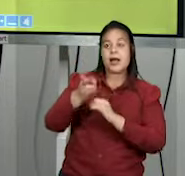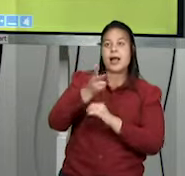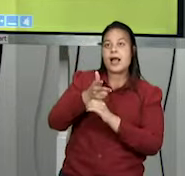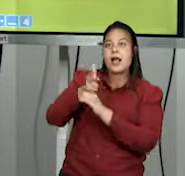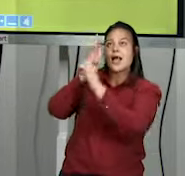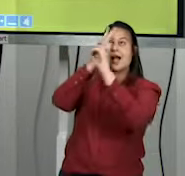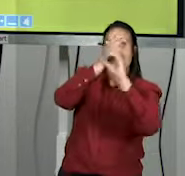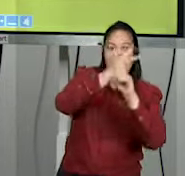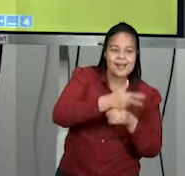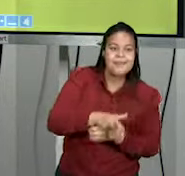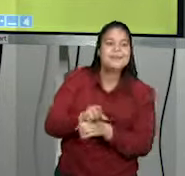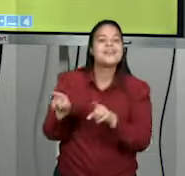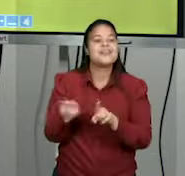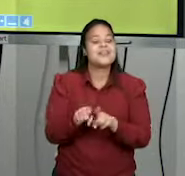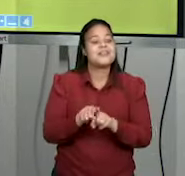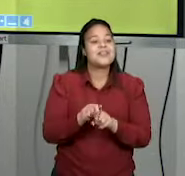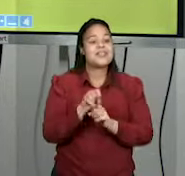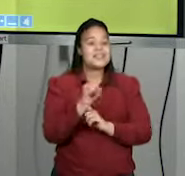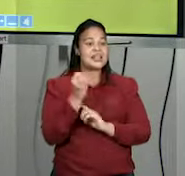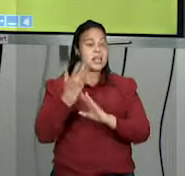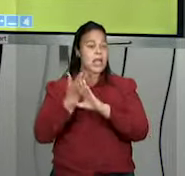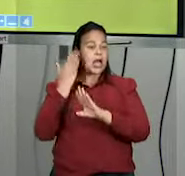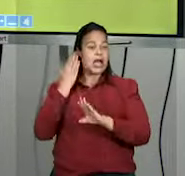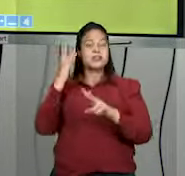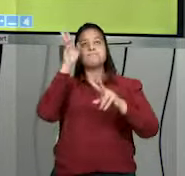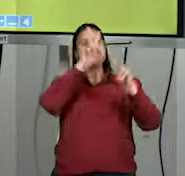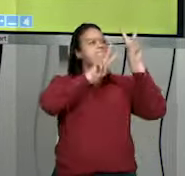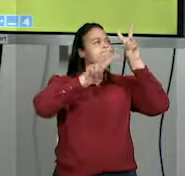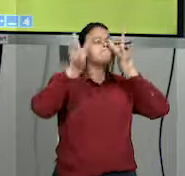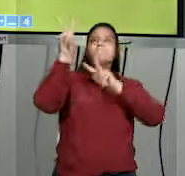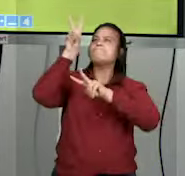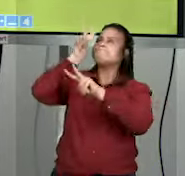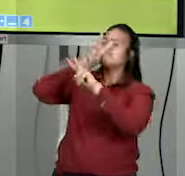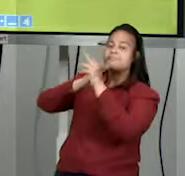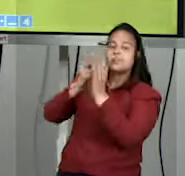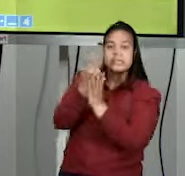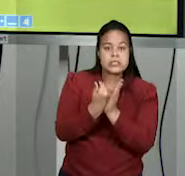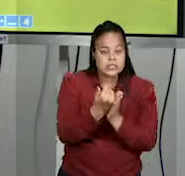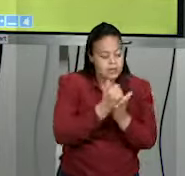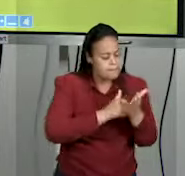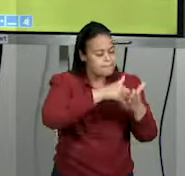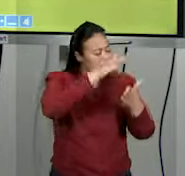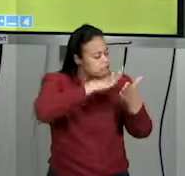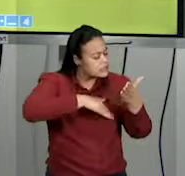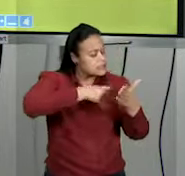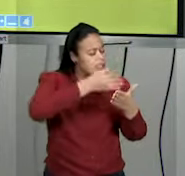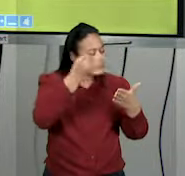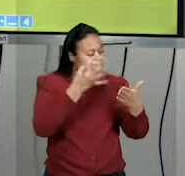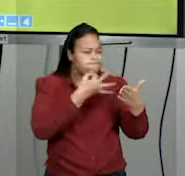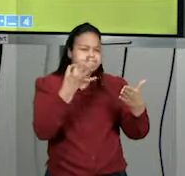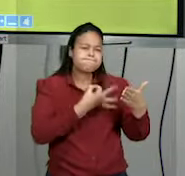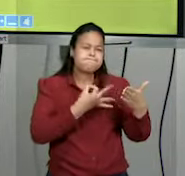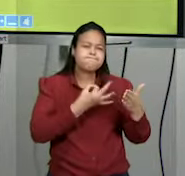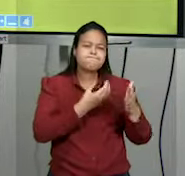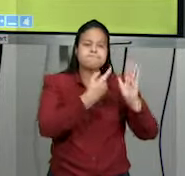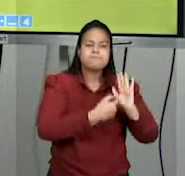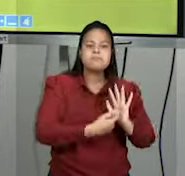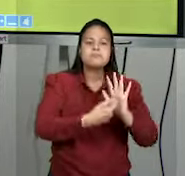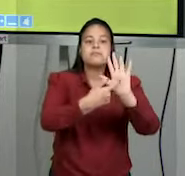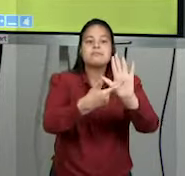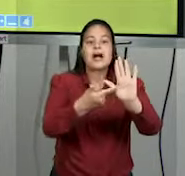Então, se antes a gente observava a olho nu e precisava desenhar ou pintar, precisava ter um dom para reproduzir uma imagem,